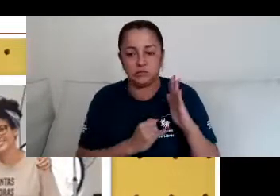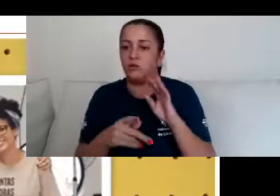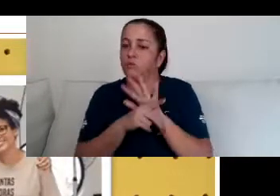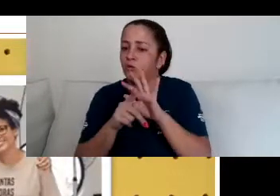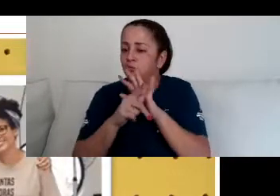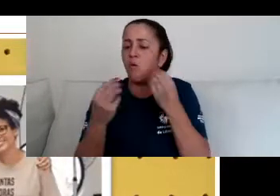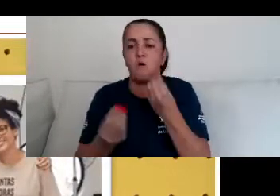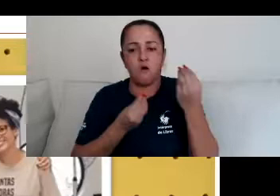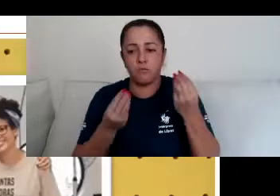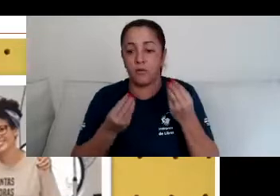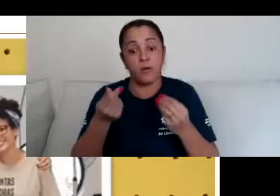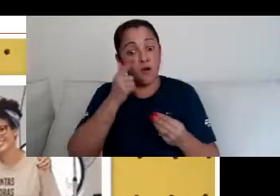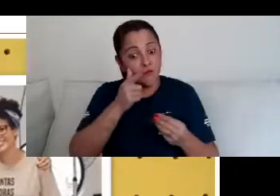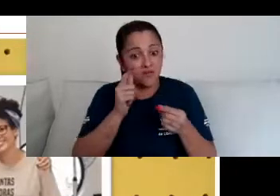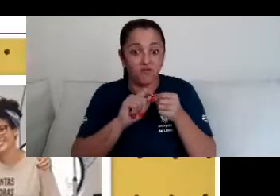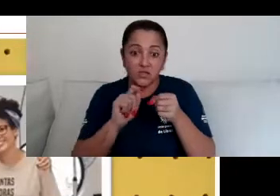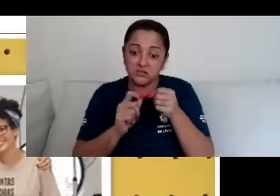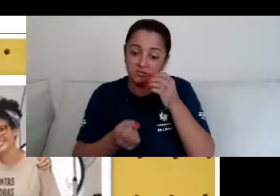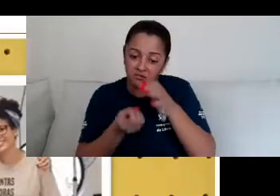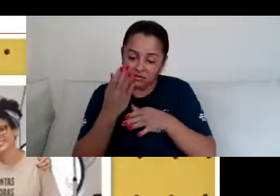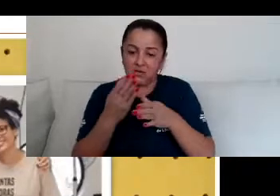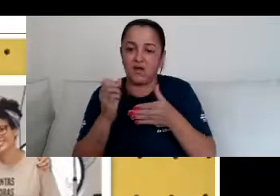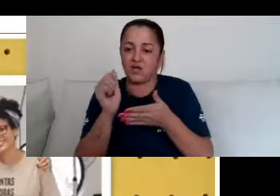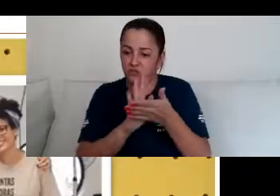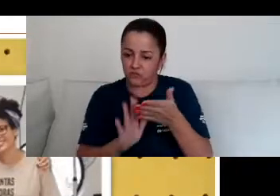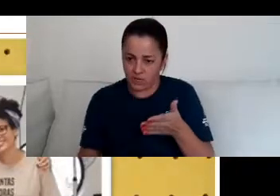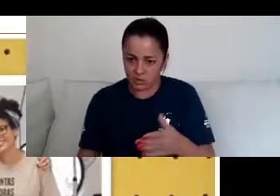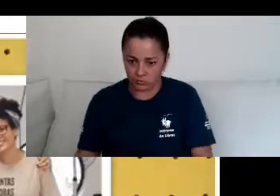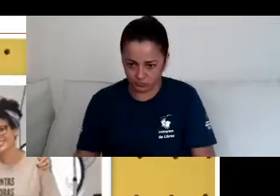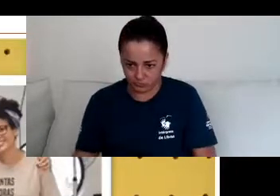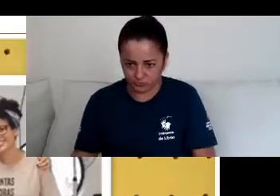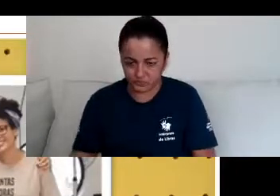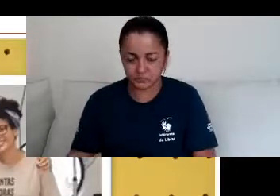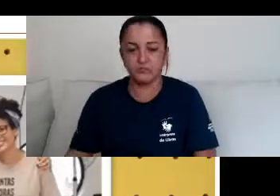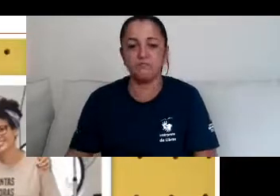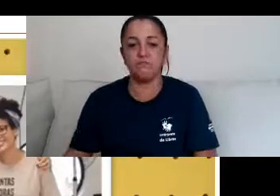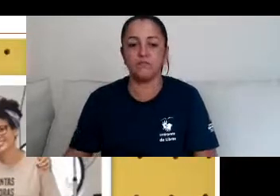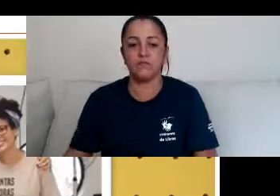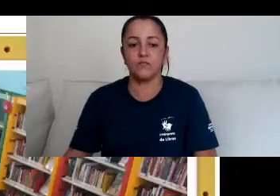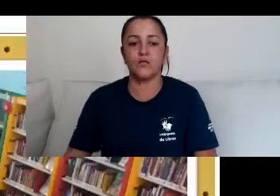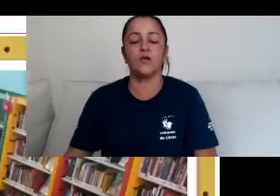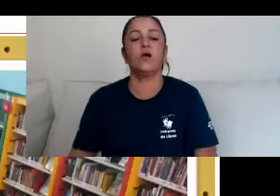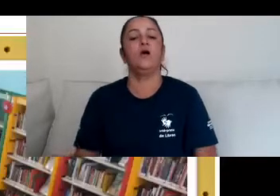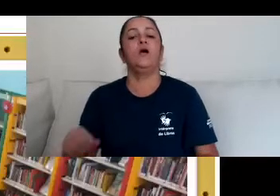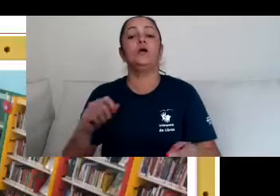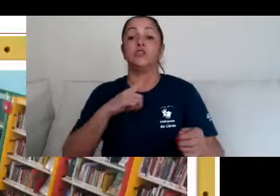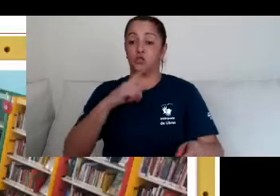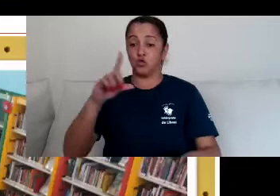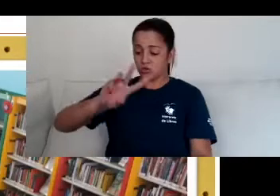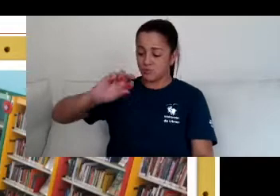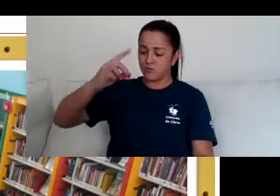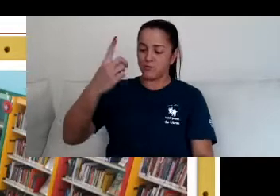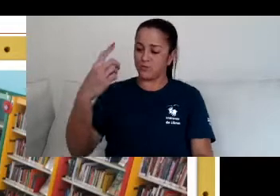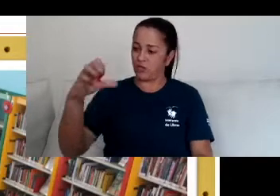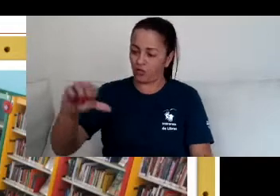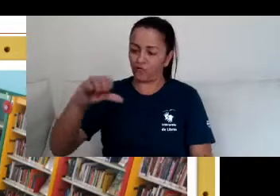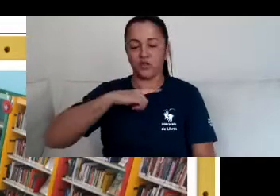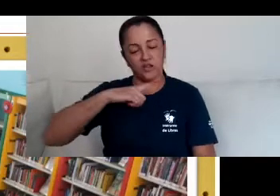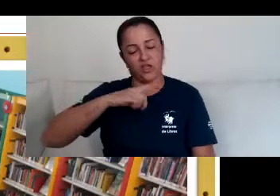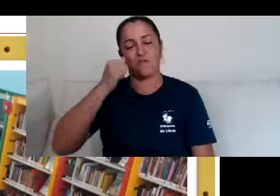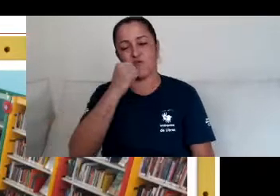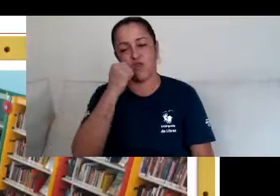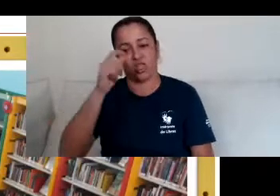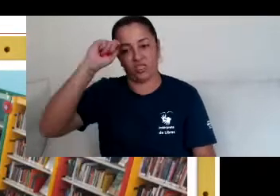atividades. Em 2019, por exemplo, o projeto Mulheres Negras na Biblioteca foi contemplado pela segunda vez no edital do